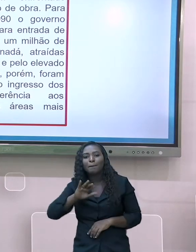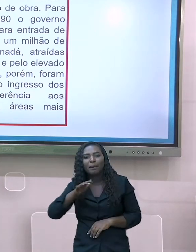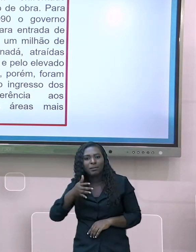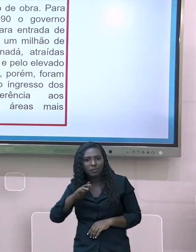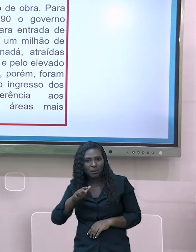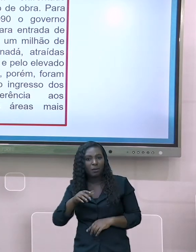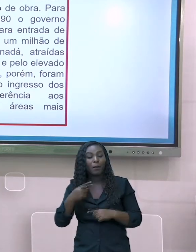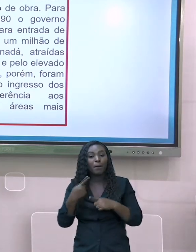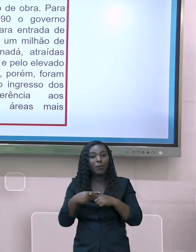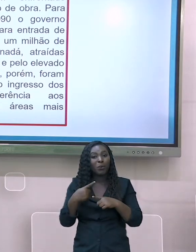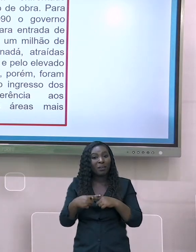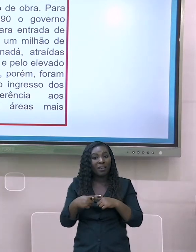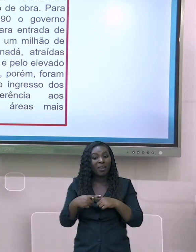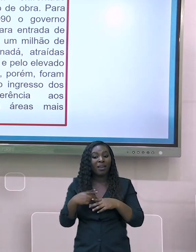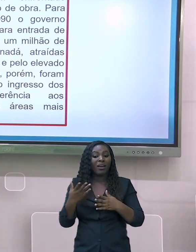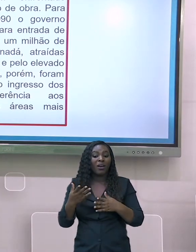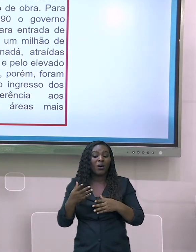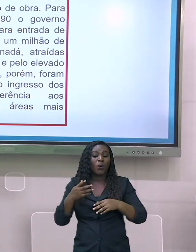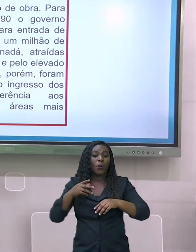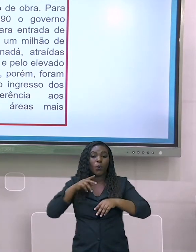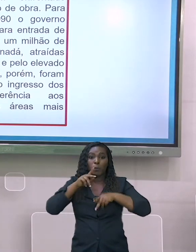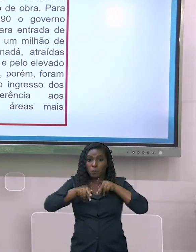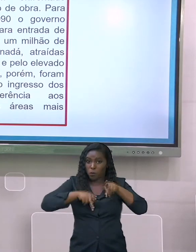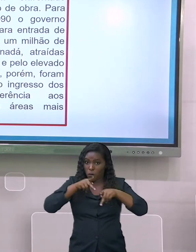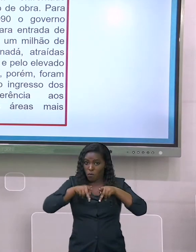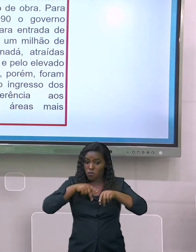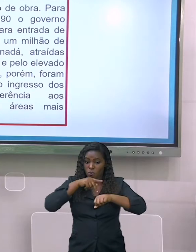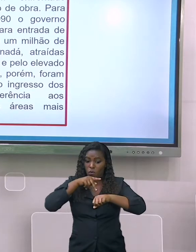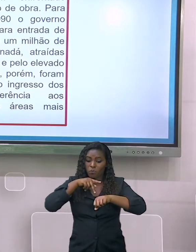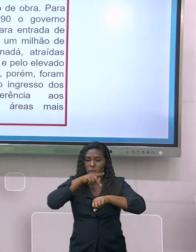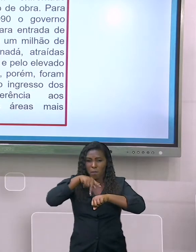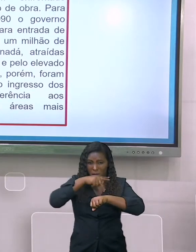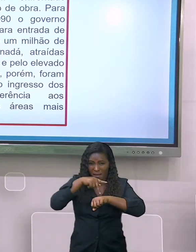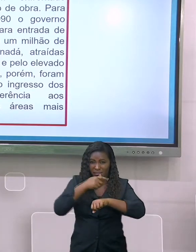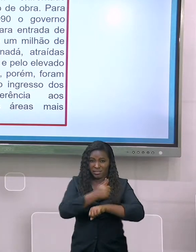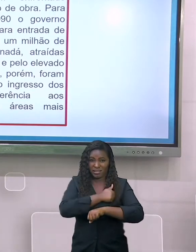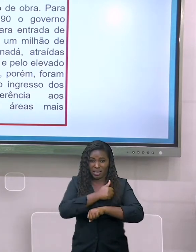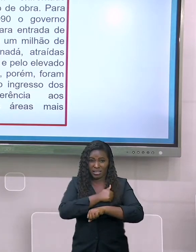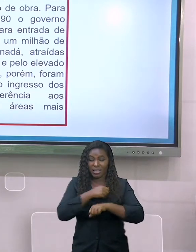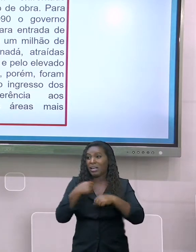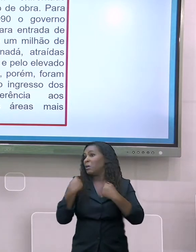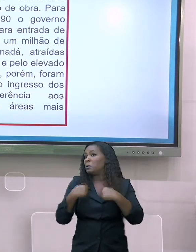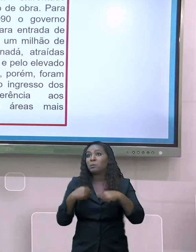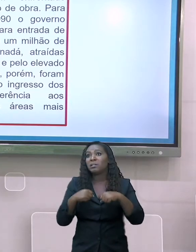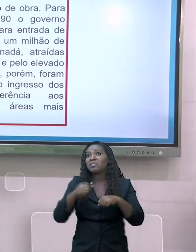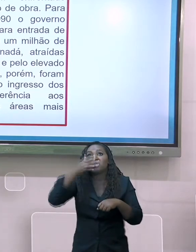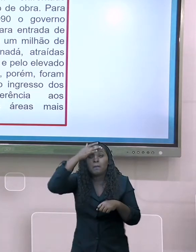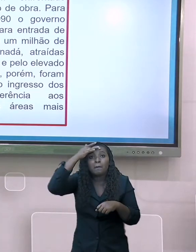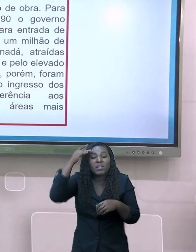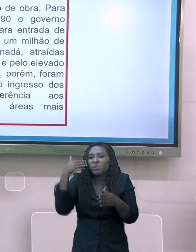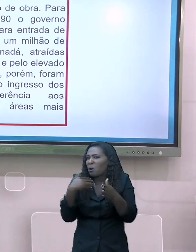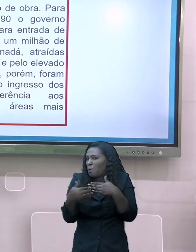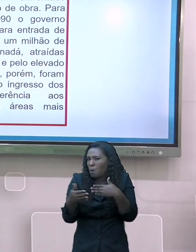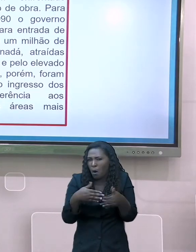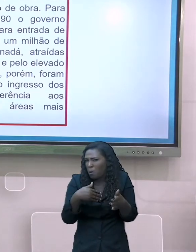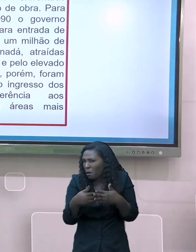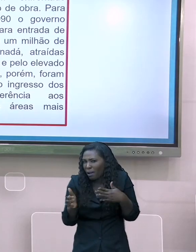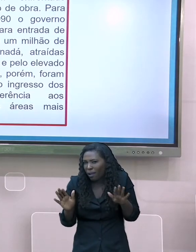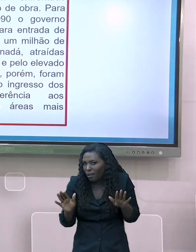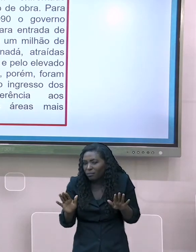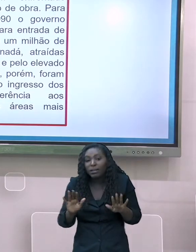qualificada. Então, se você quer crescer e se inserir bem nesse mercado, você tem que